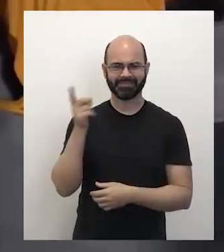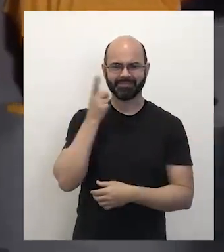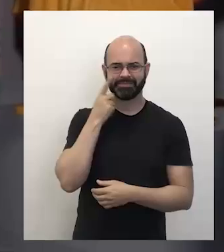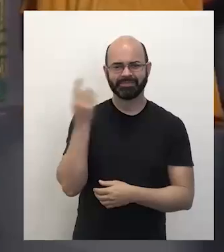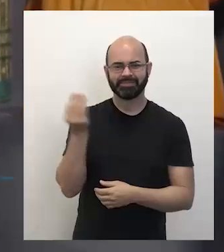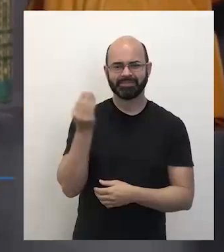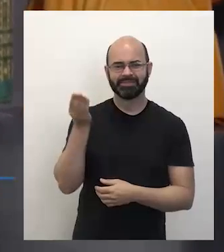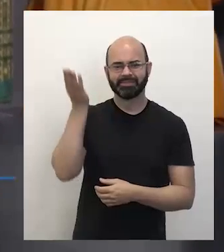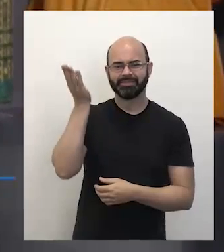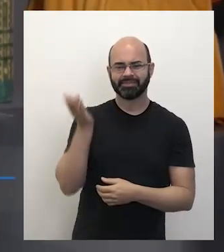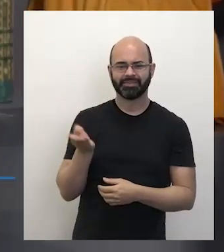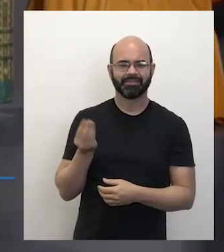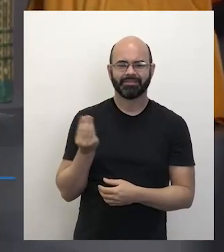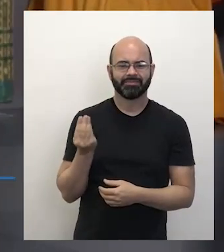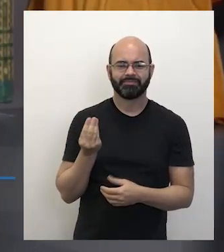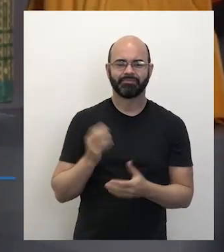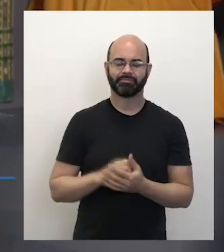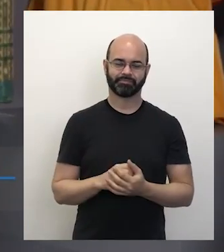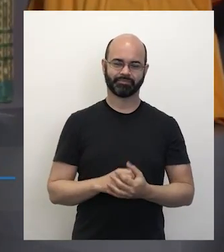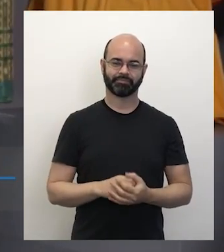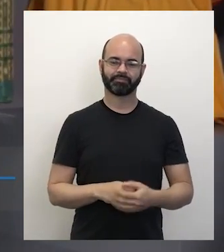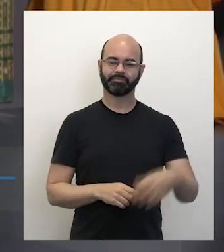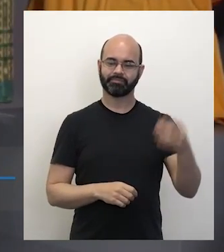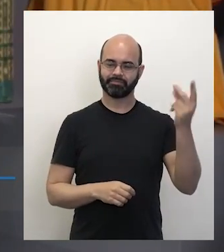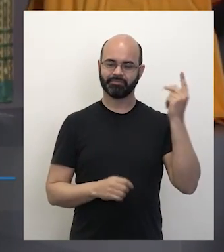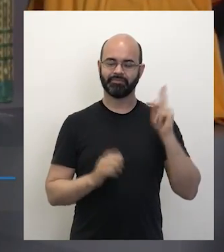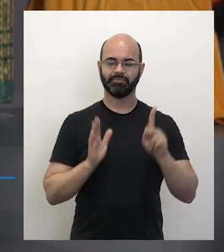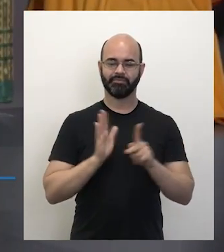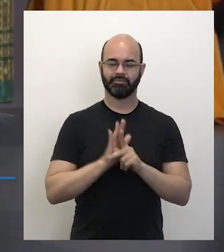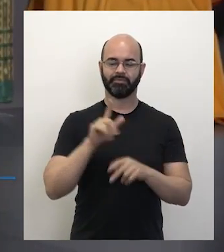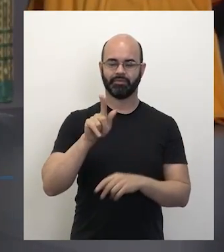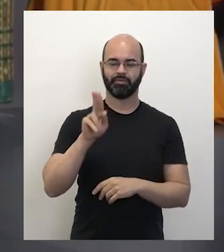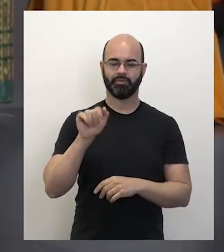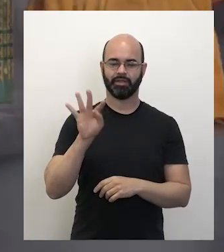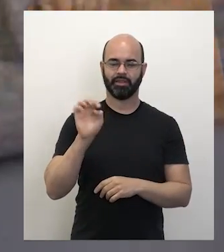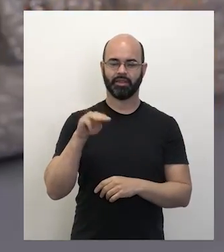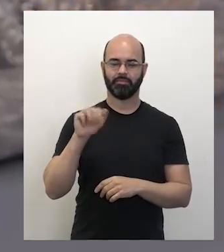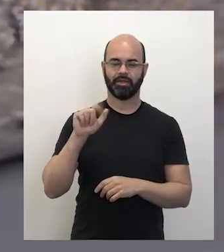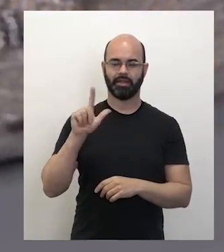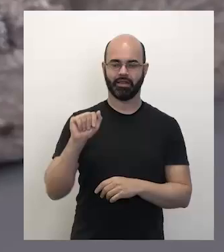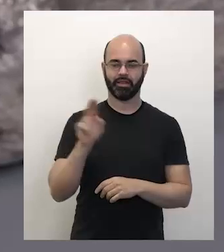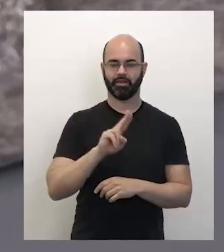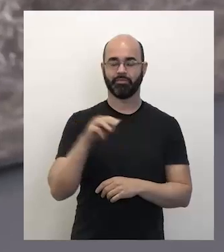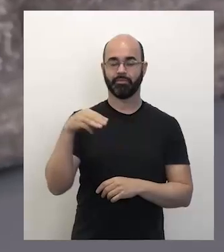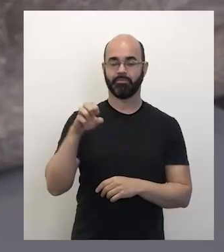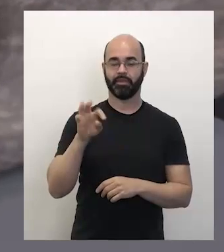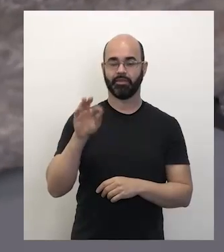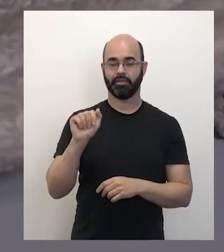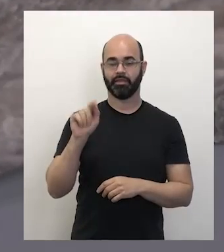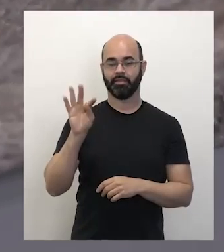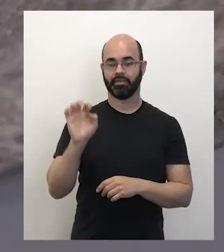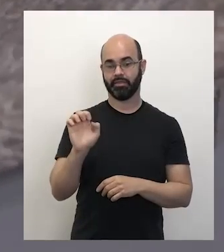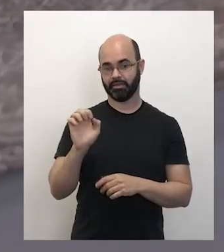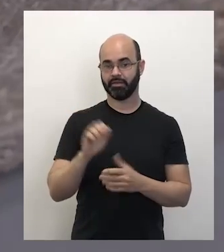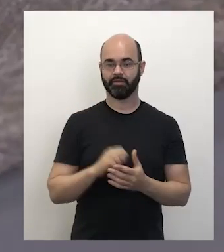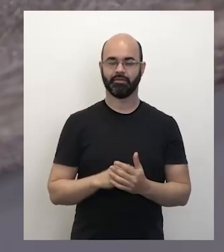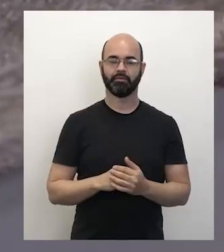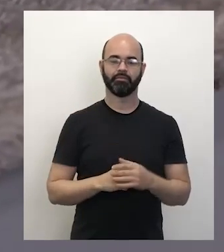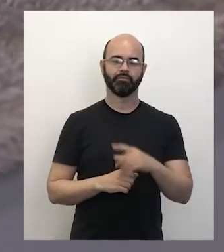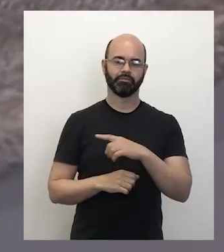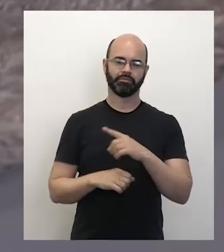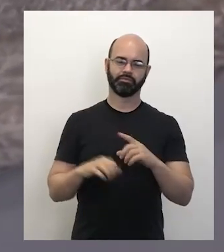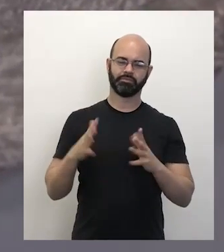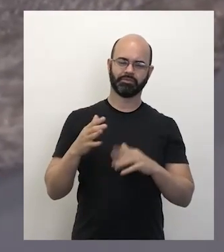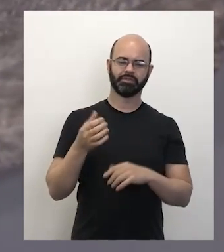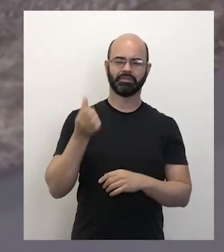peça? Essa peça é um artefato da Guatemala, chama metate, que ele remonta aí períodos de 6